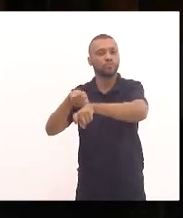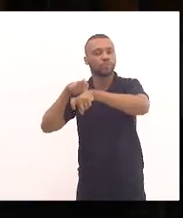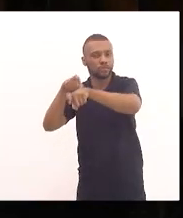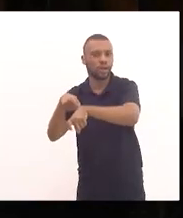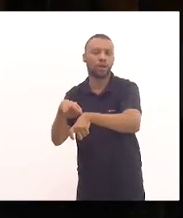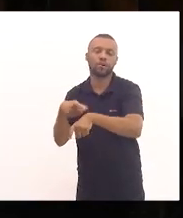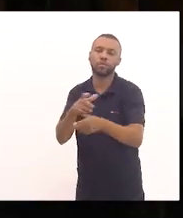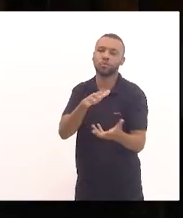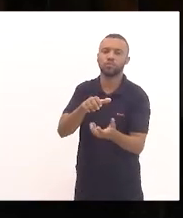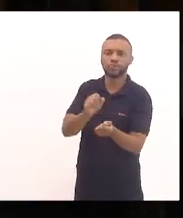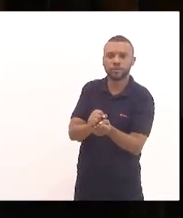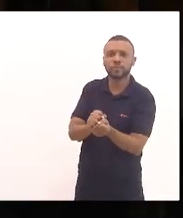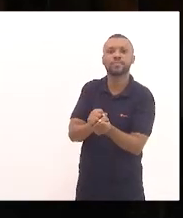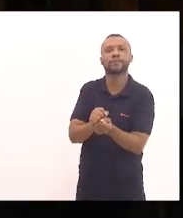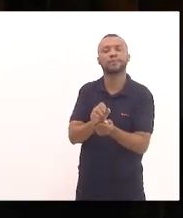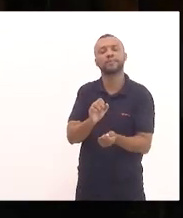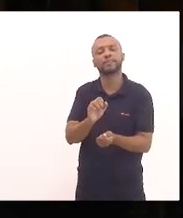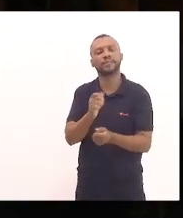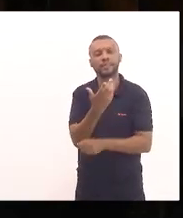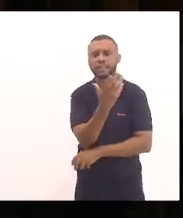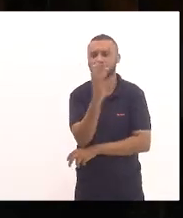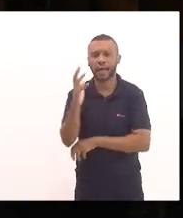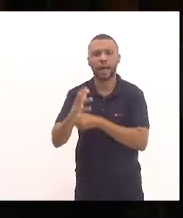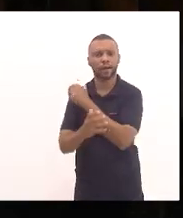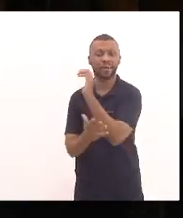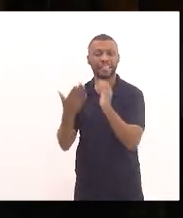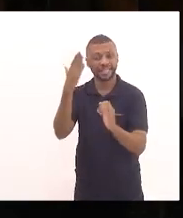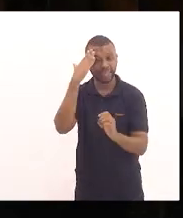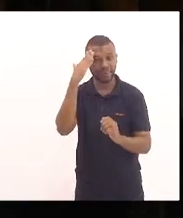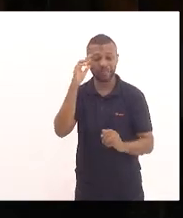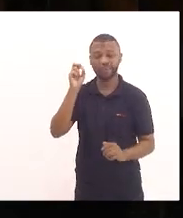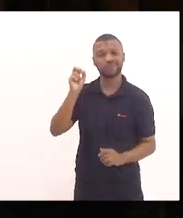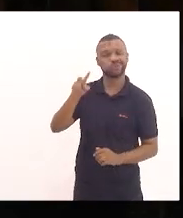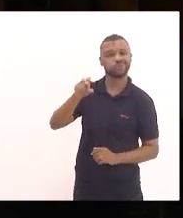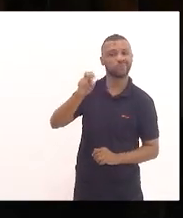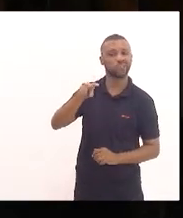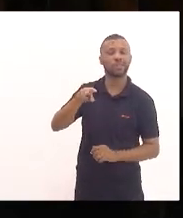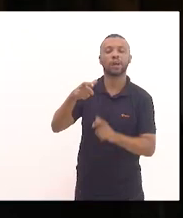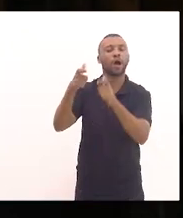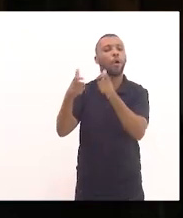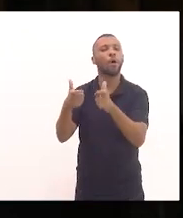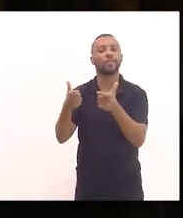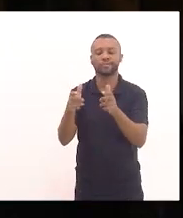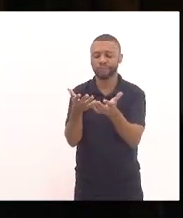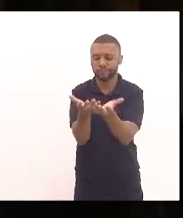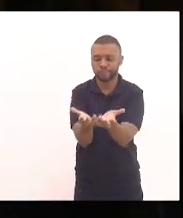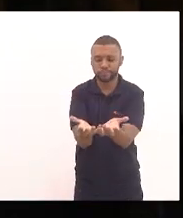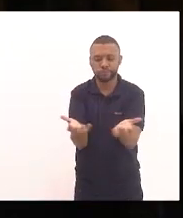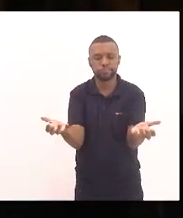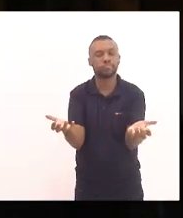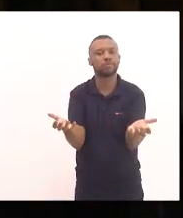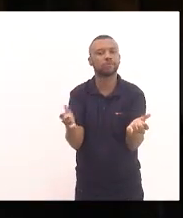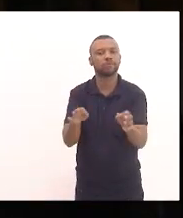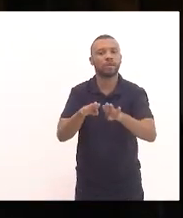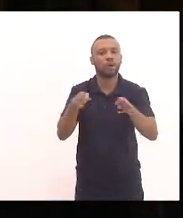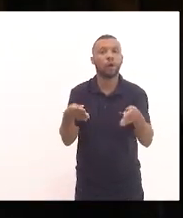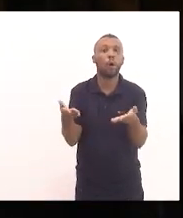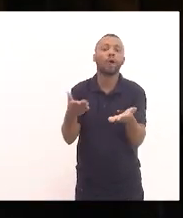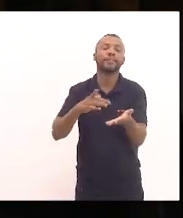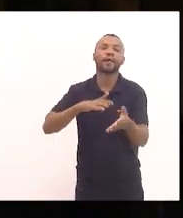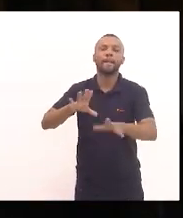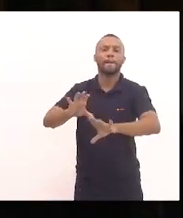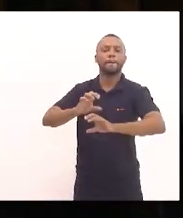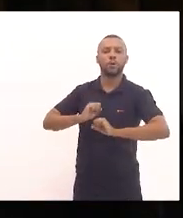produção orgânica, porque a gente sabe também que o veneno está na nossa mesa. E se hoje muitas das doenças que